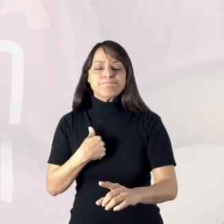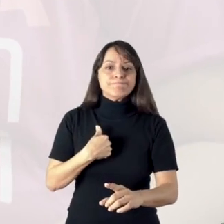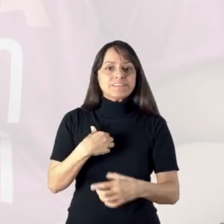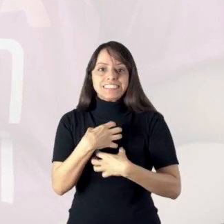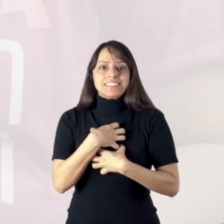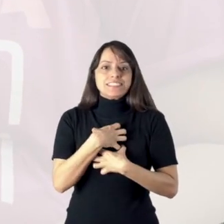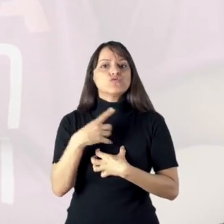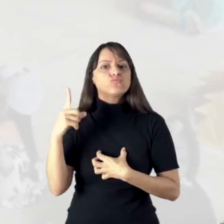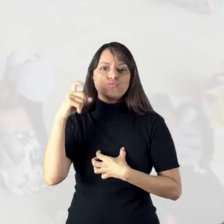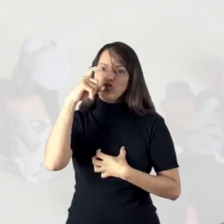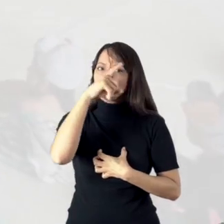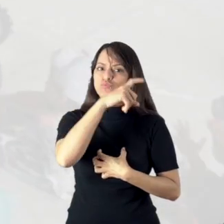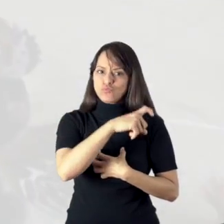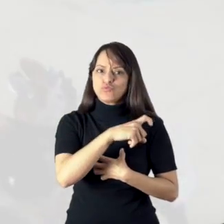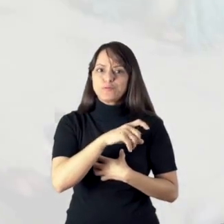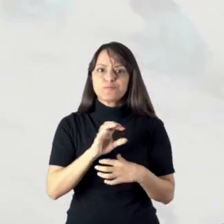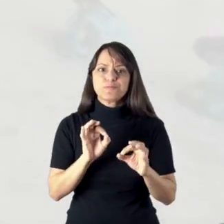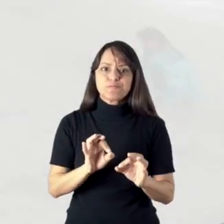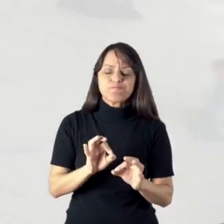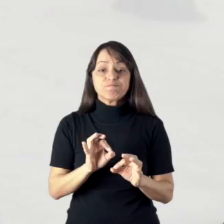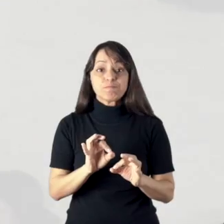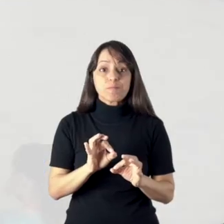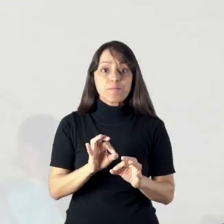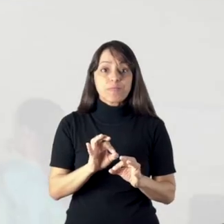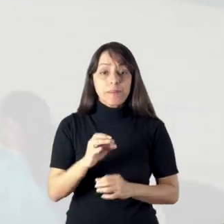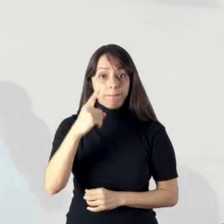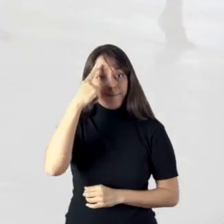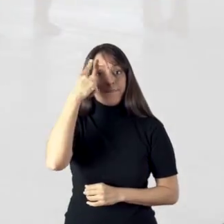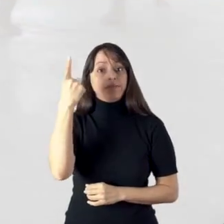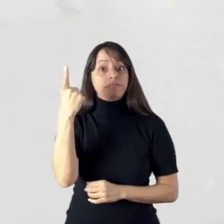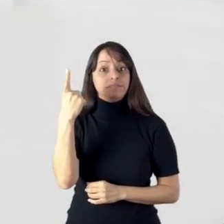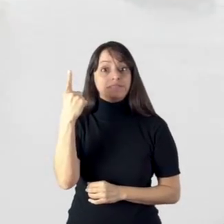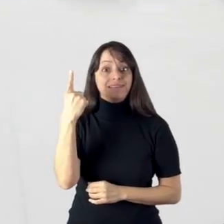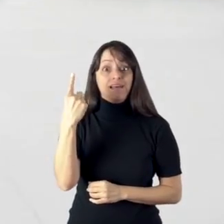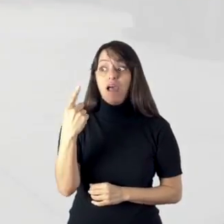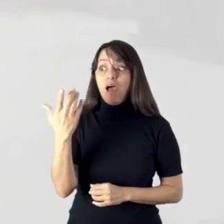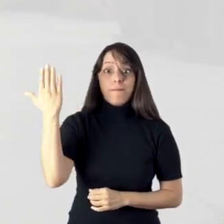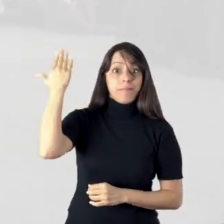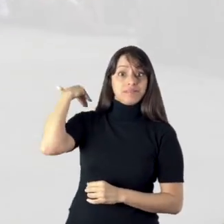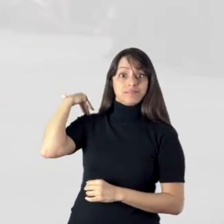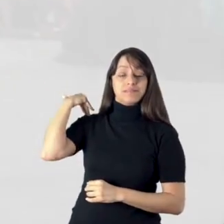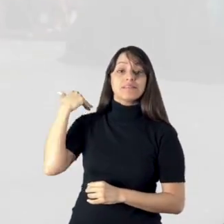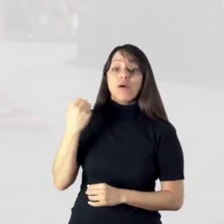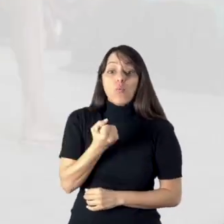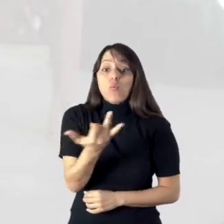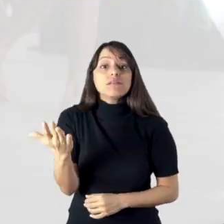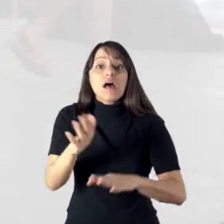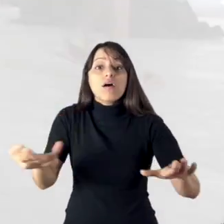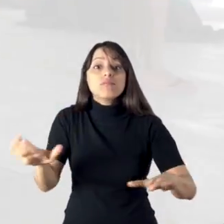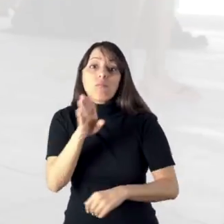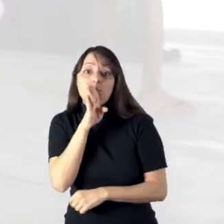deficiência e eu me senti com muita dificuldade. Quantos alunos passaram por mim e ficaram